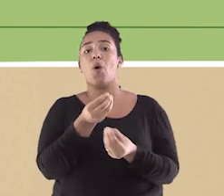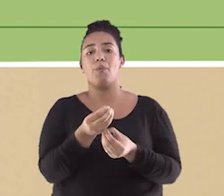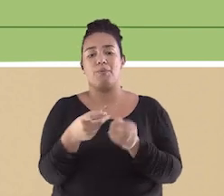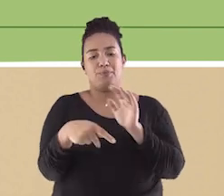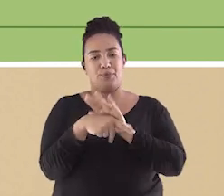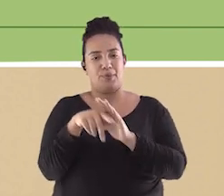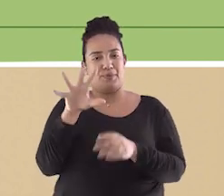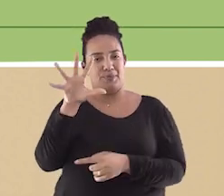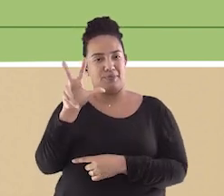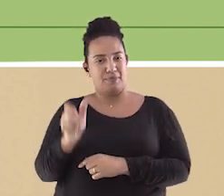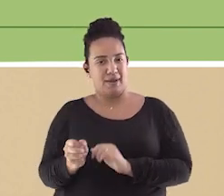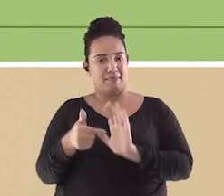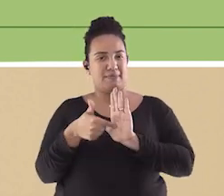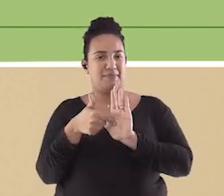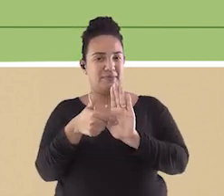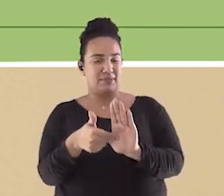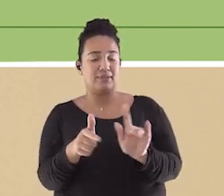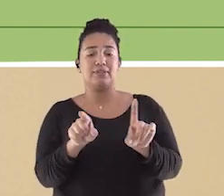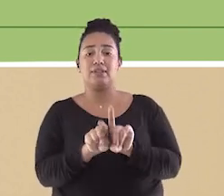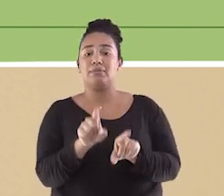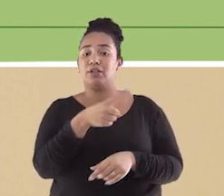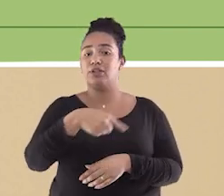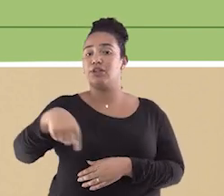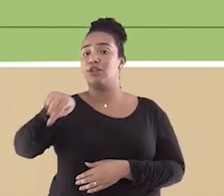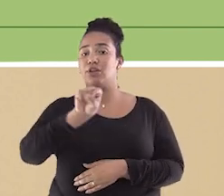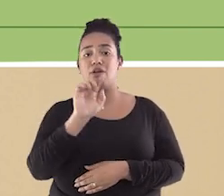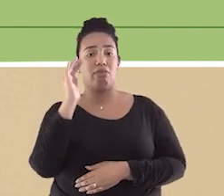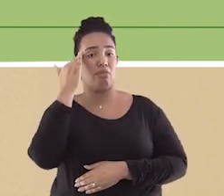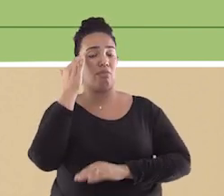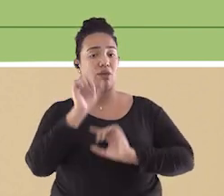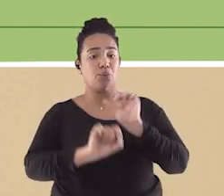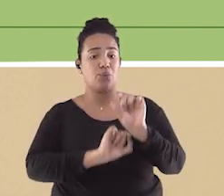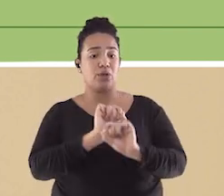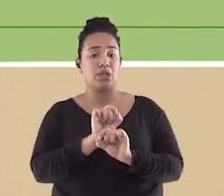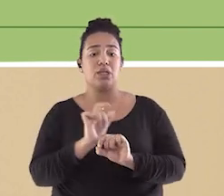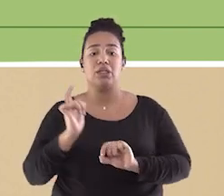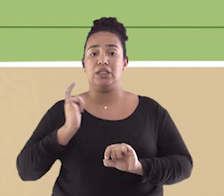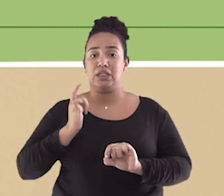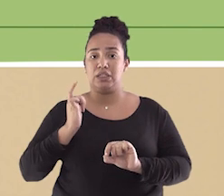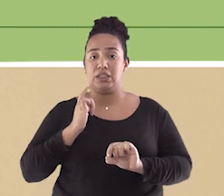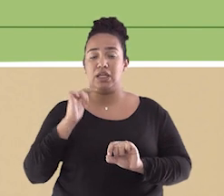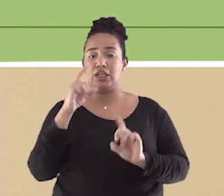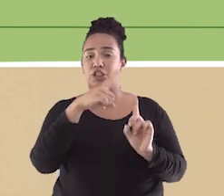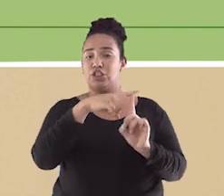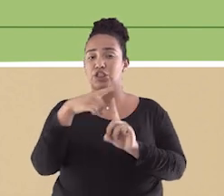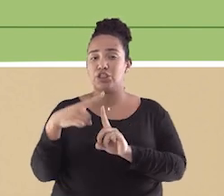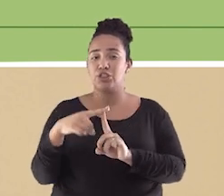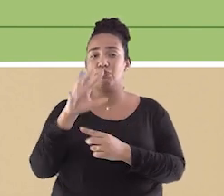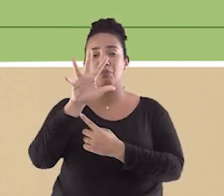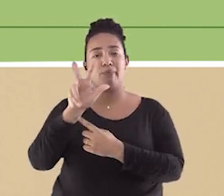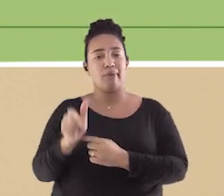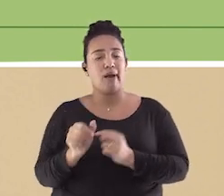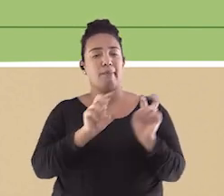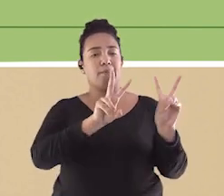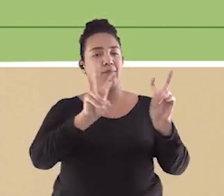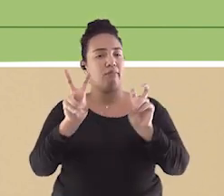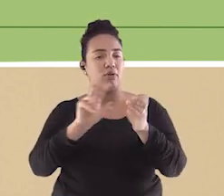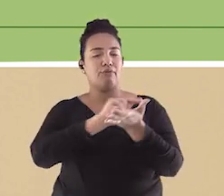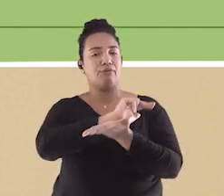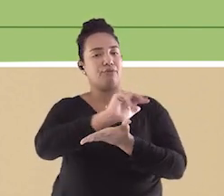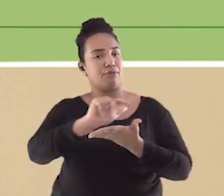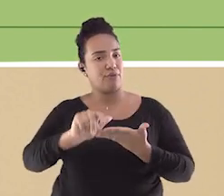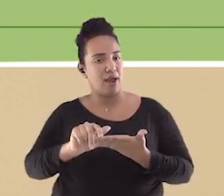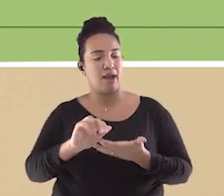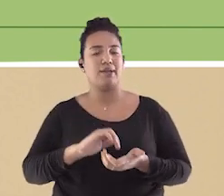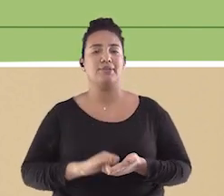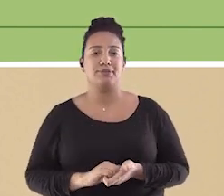por meio dos mapas. E ainda por cima, podemos entender as diversas divisões e tipos de mapas temáticos